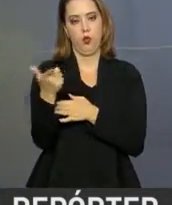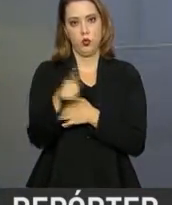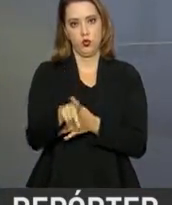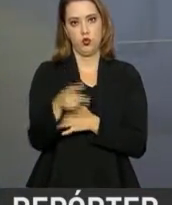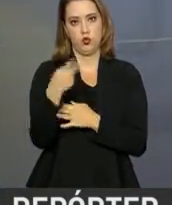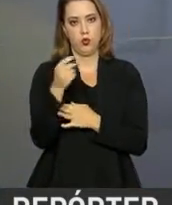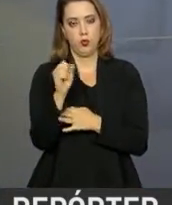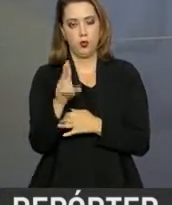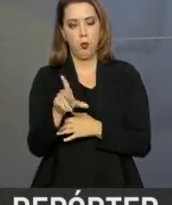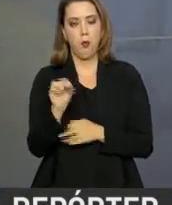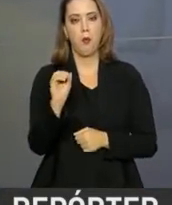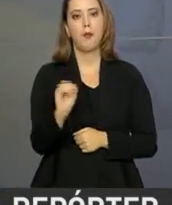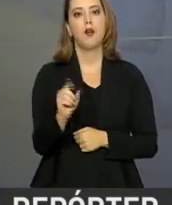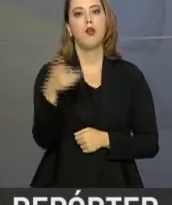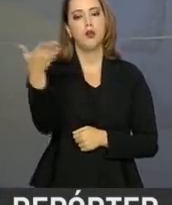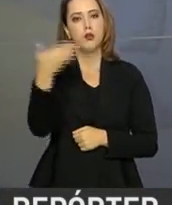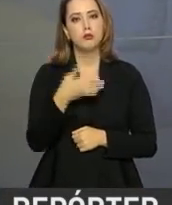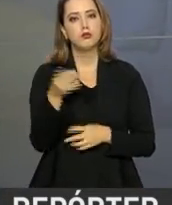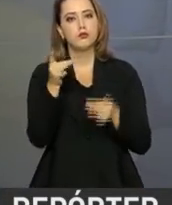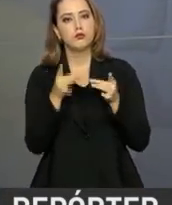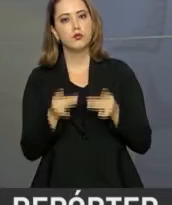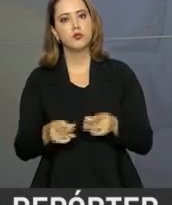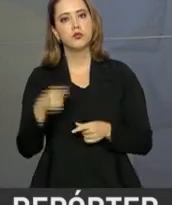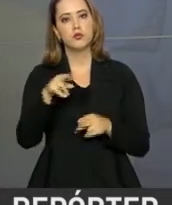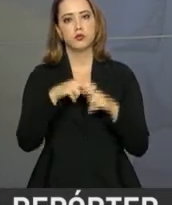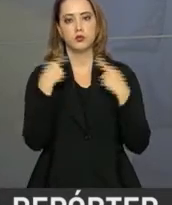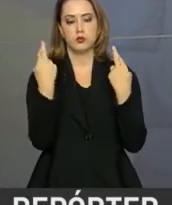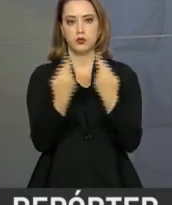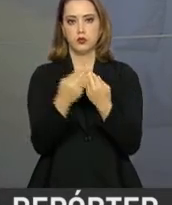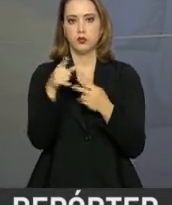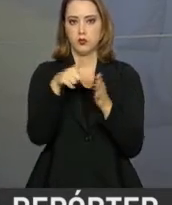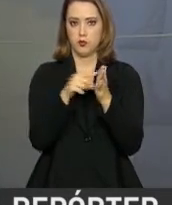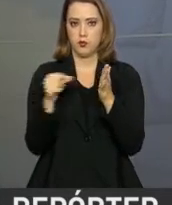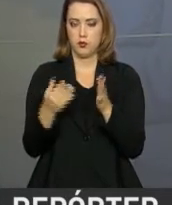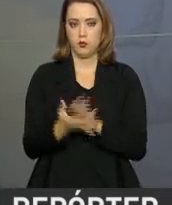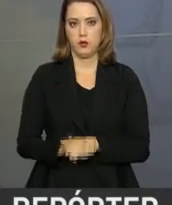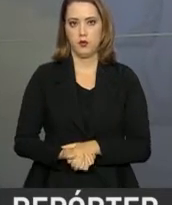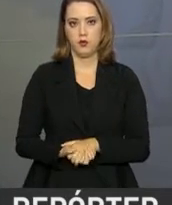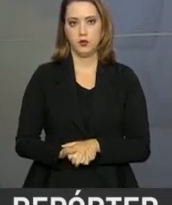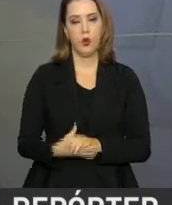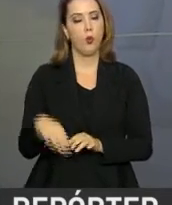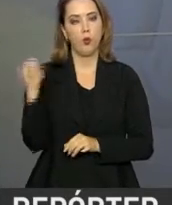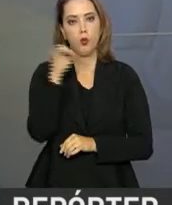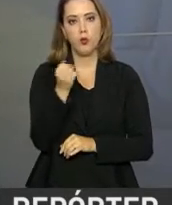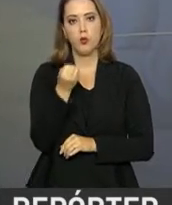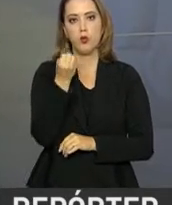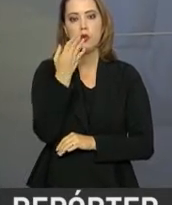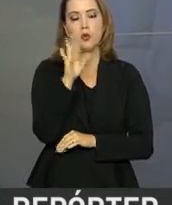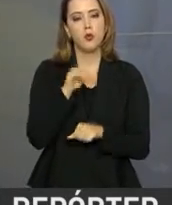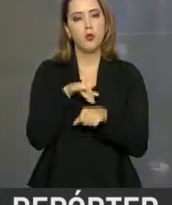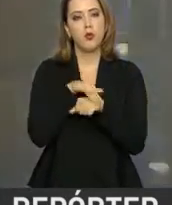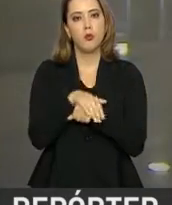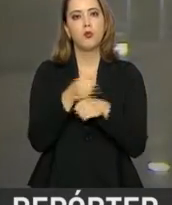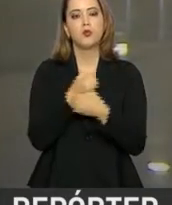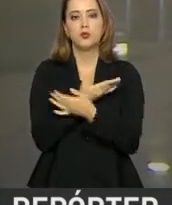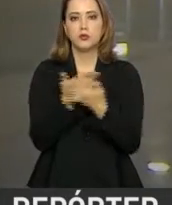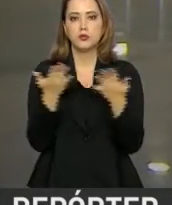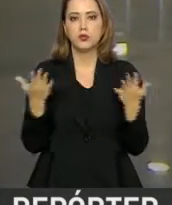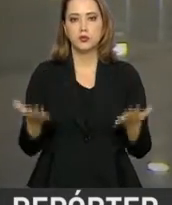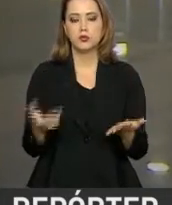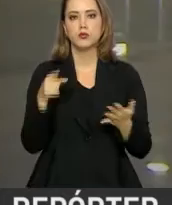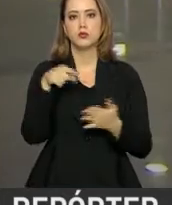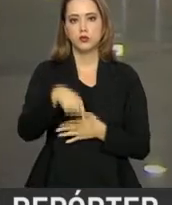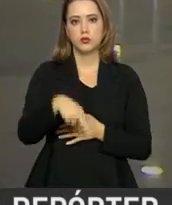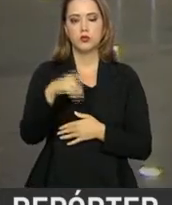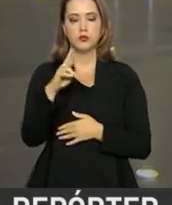acompanha reunião lá no palácio planalto paulo com essas informações pois além do boa noite boa noite a todos que nos assistem na tv